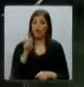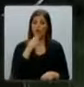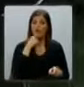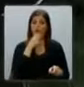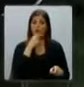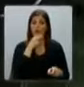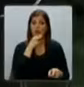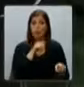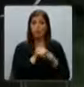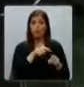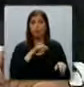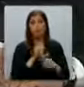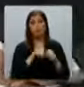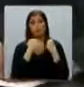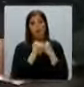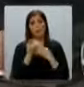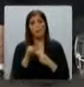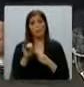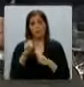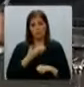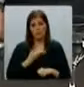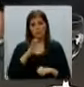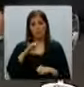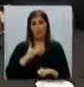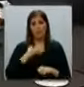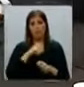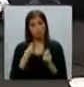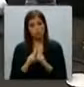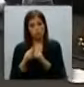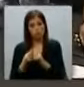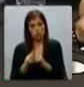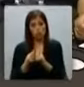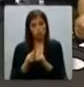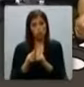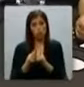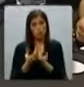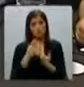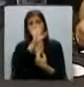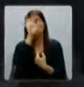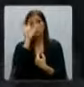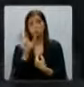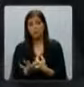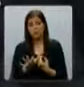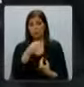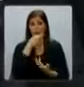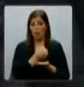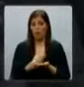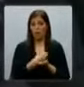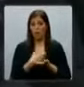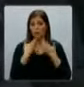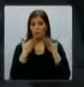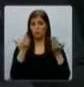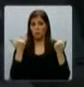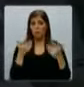PSD CDs PS juntos na corrida Legislativa ainda é um tabu mas dos dois